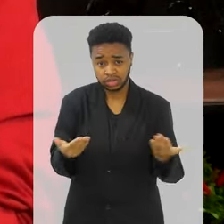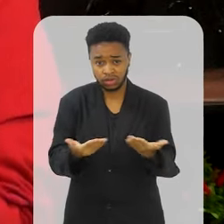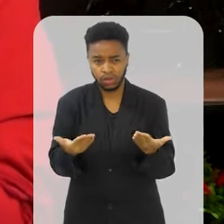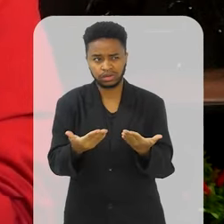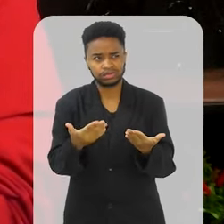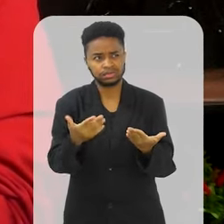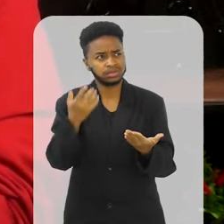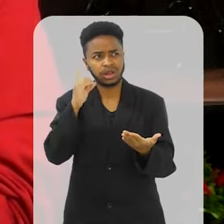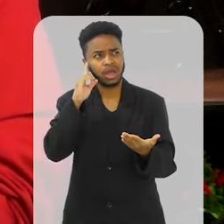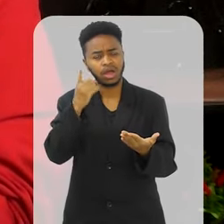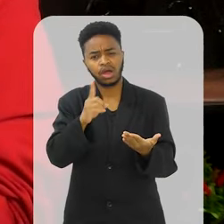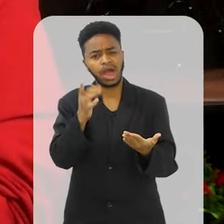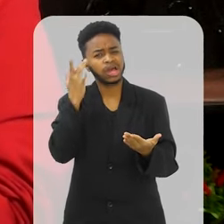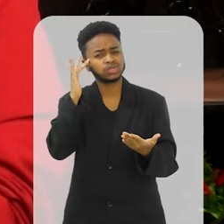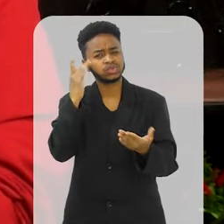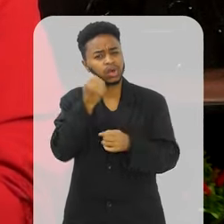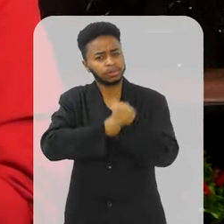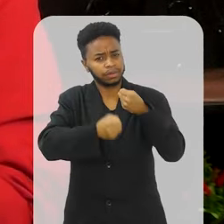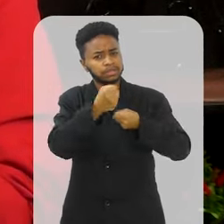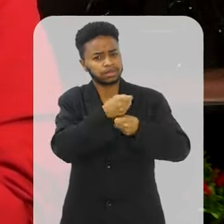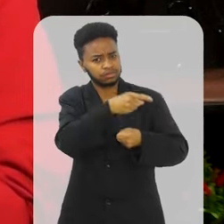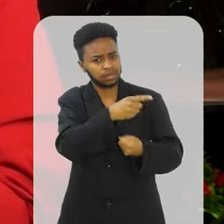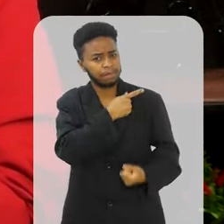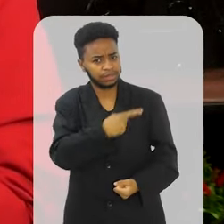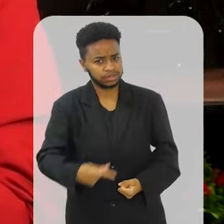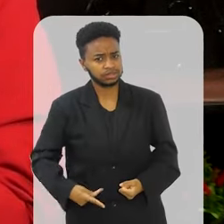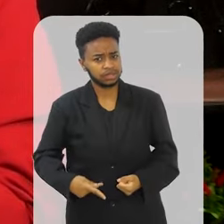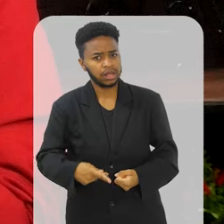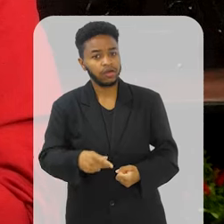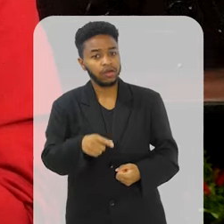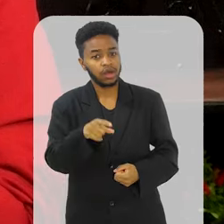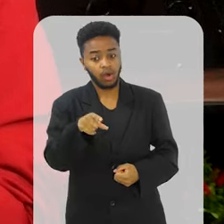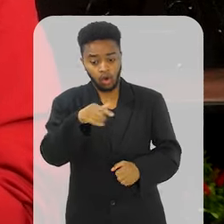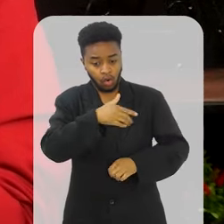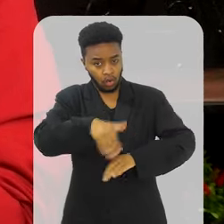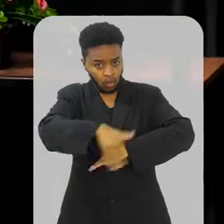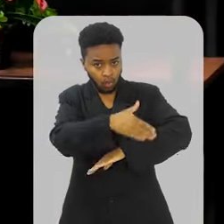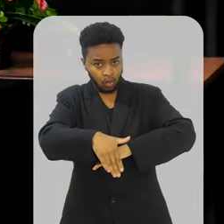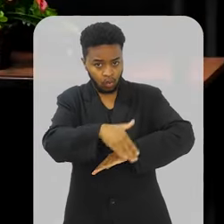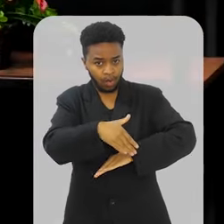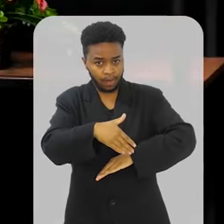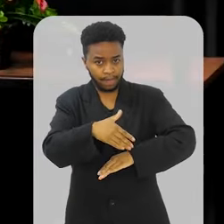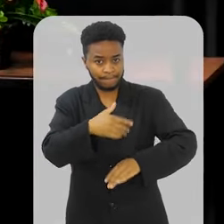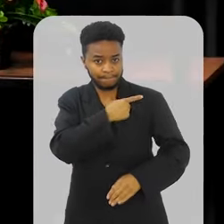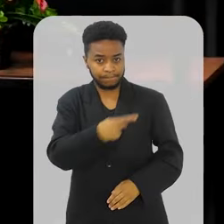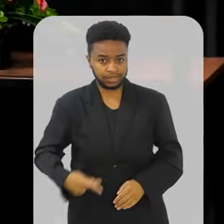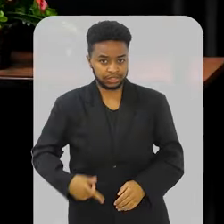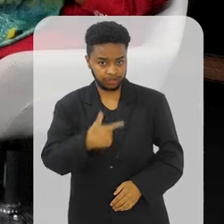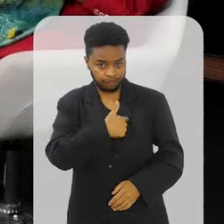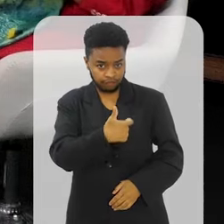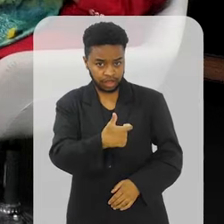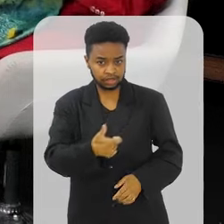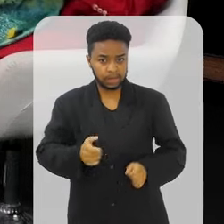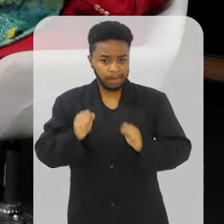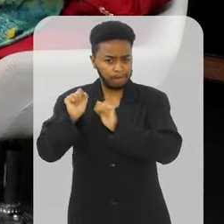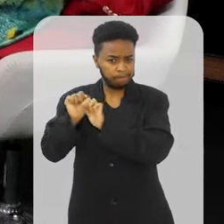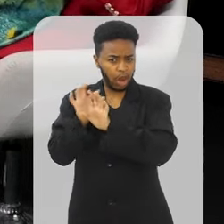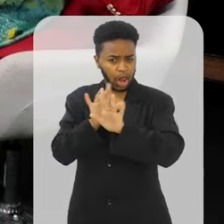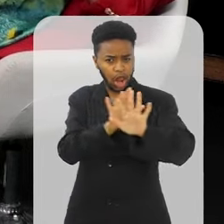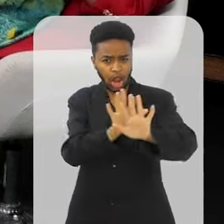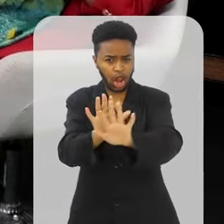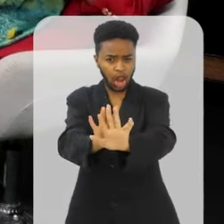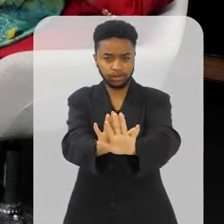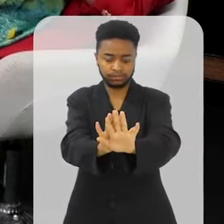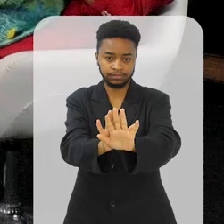esse ano não Acho que desde o ano passado que o senhor toma Presidente Vargas n sim Presidente Vargas e aquilo Presidente